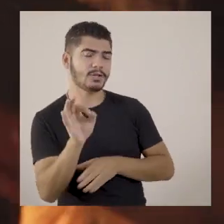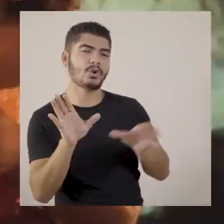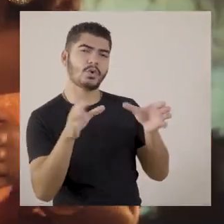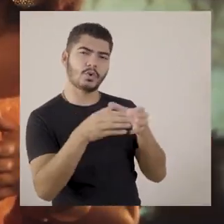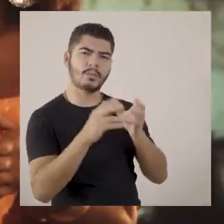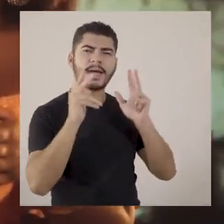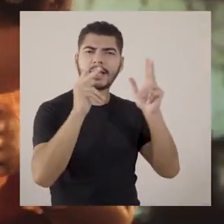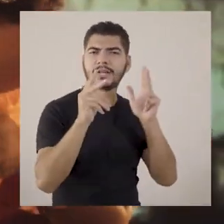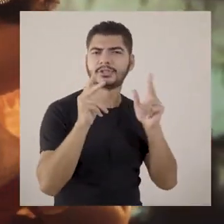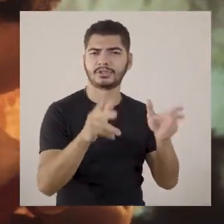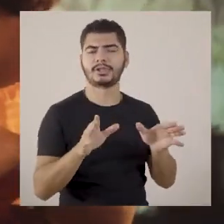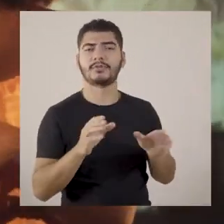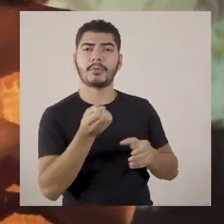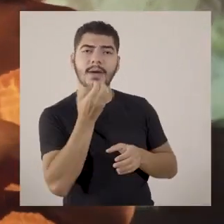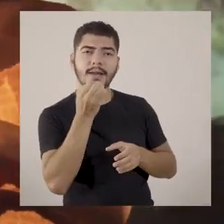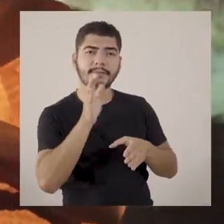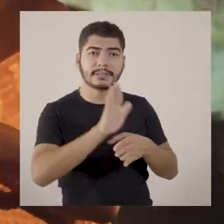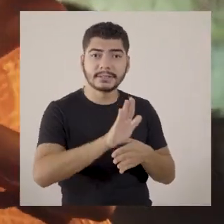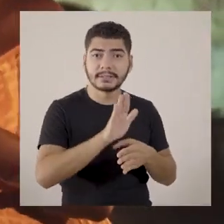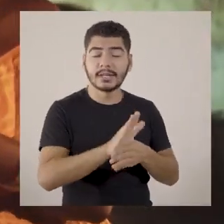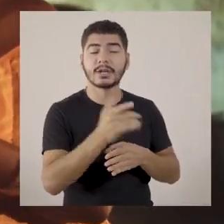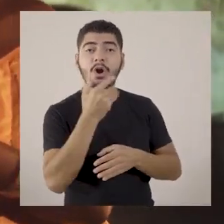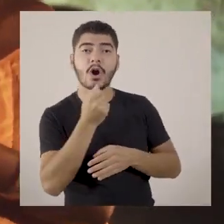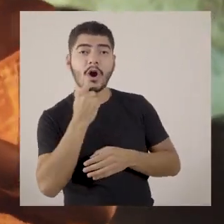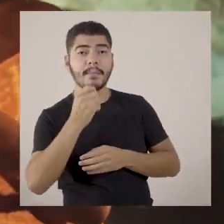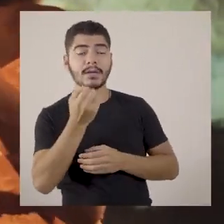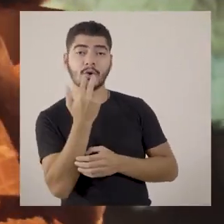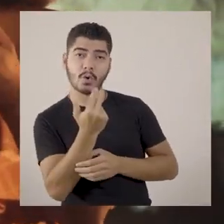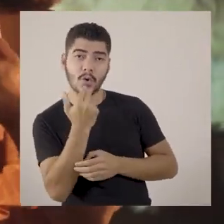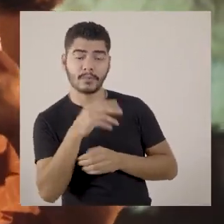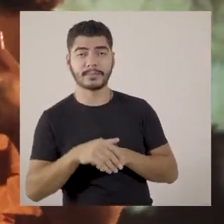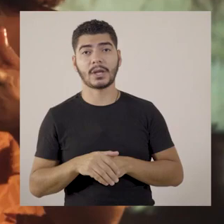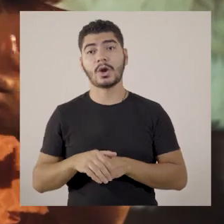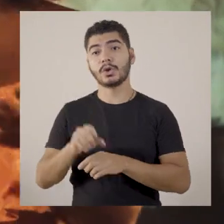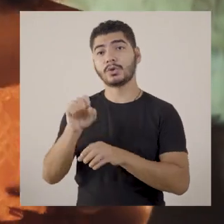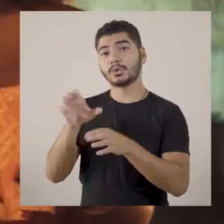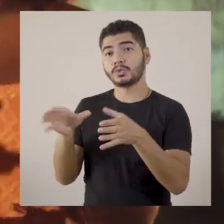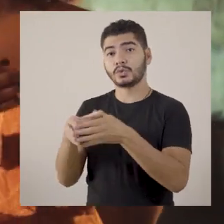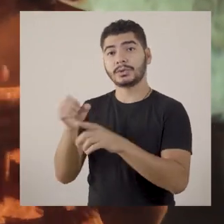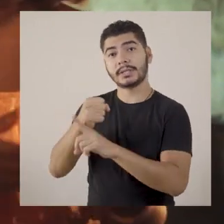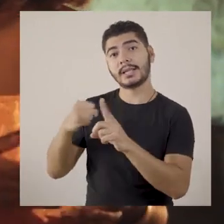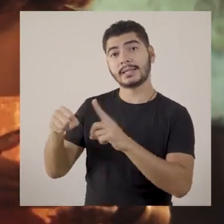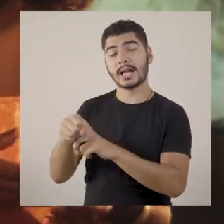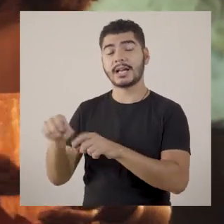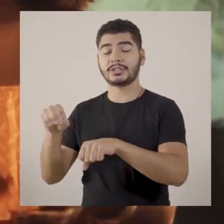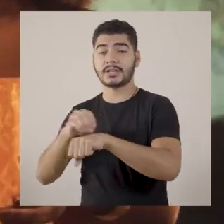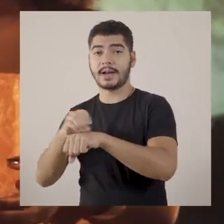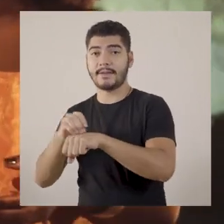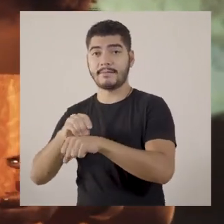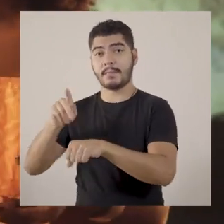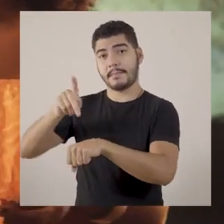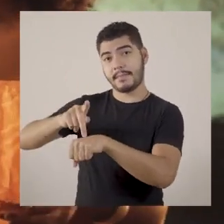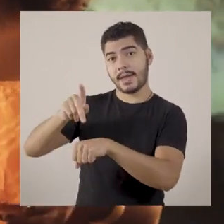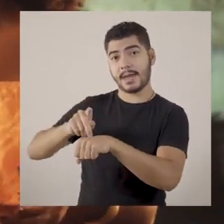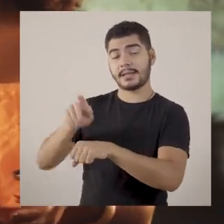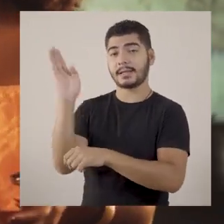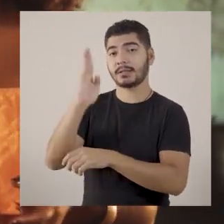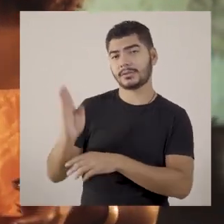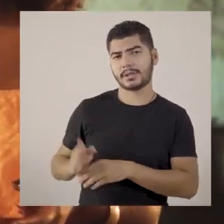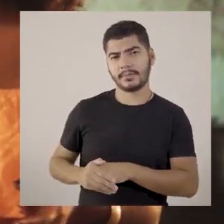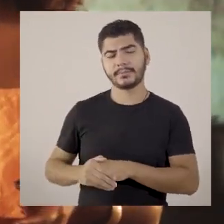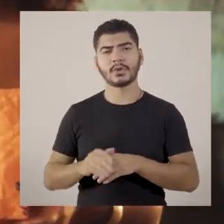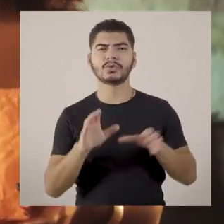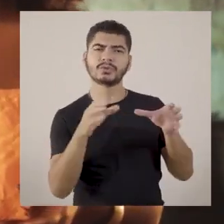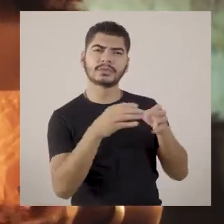Verdade, verdade. Clube Recreativo Beneficente dos Homens de Cor, a Sociedade Carvão de Pedra Nacional, a Sociedade